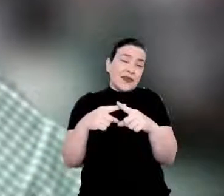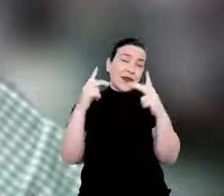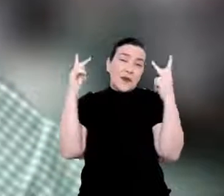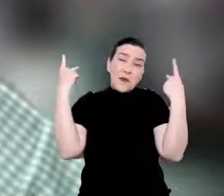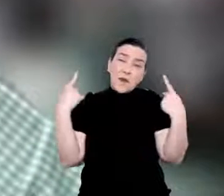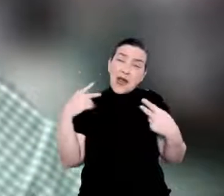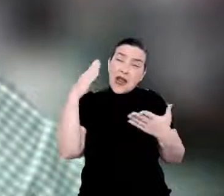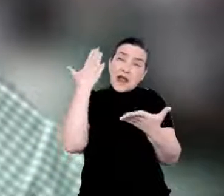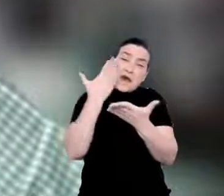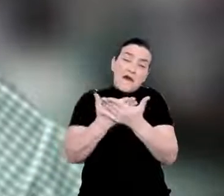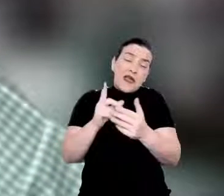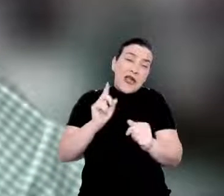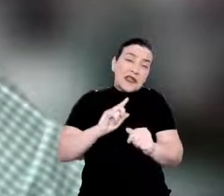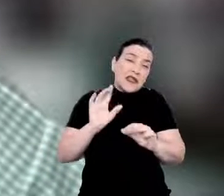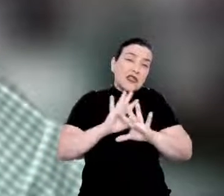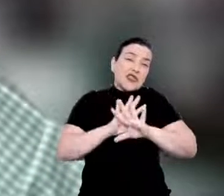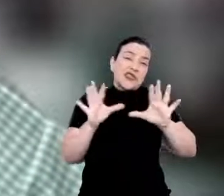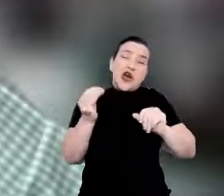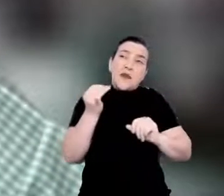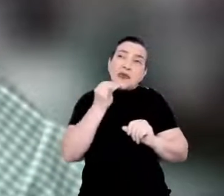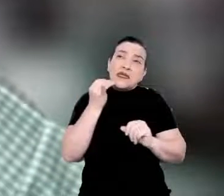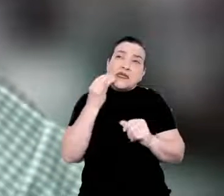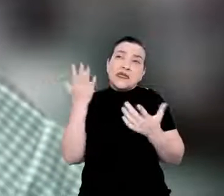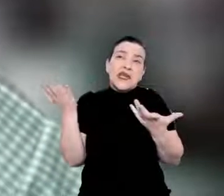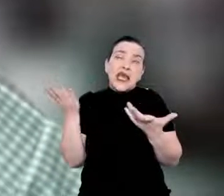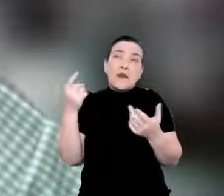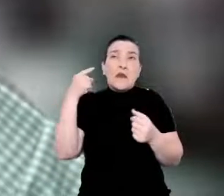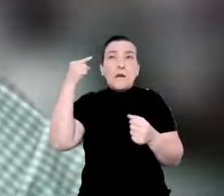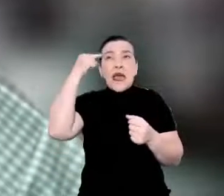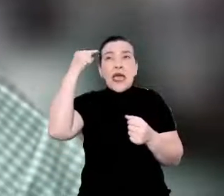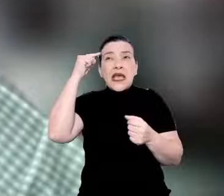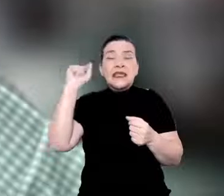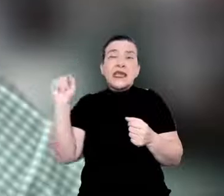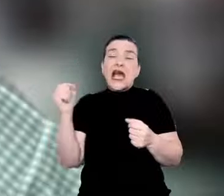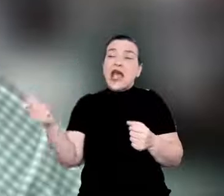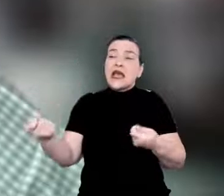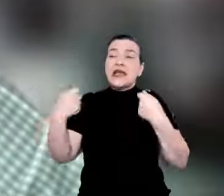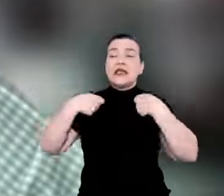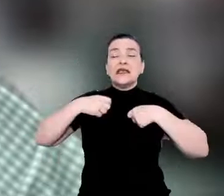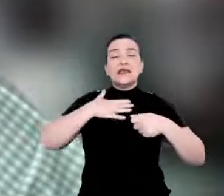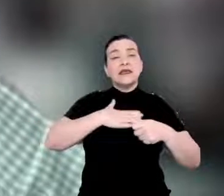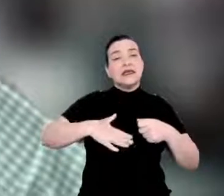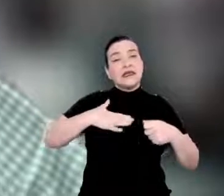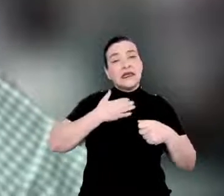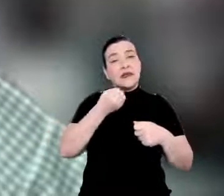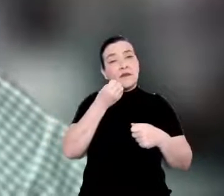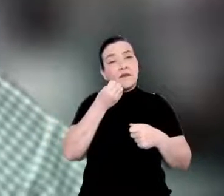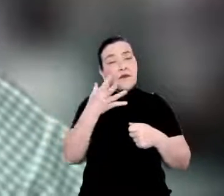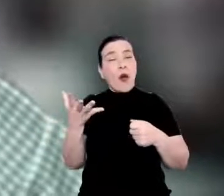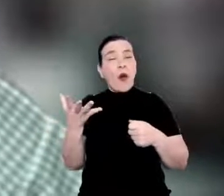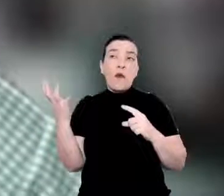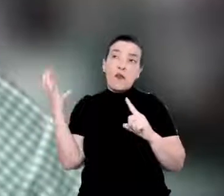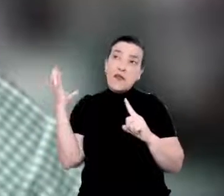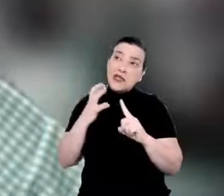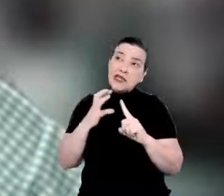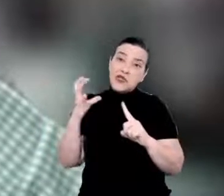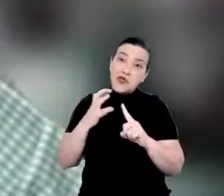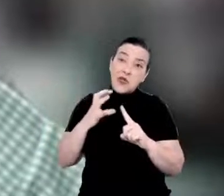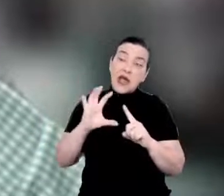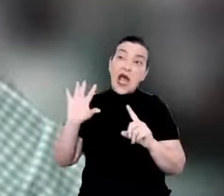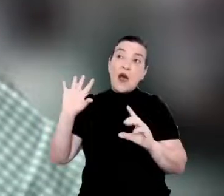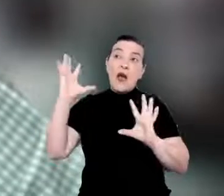a memorizar o que nos agrada, o que nos pressiona, ou o que ocorreu mais recentemente, ou o que